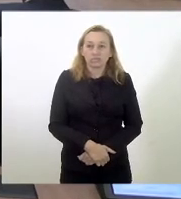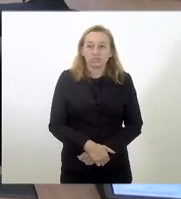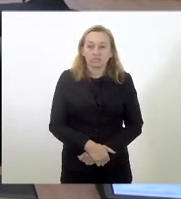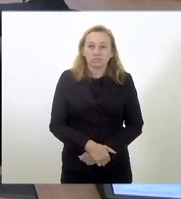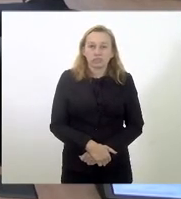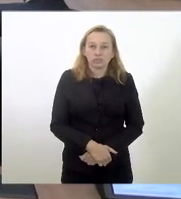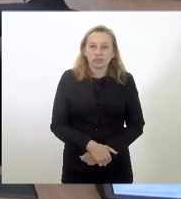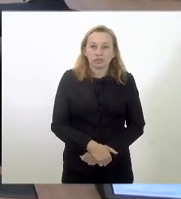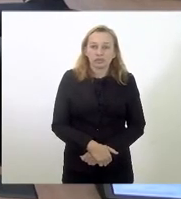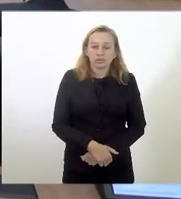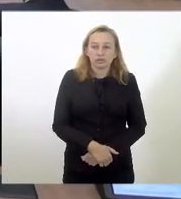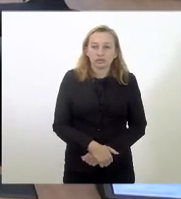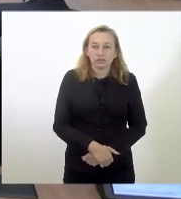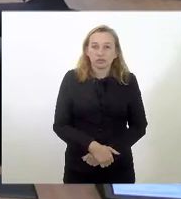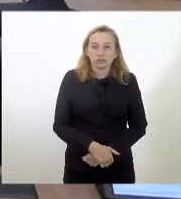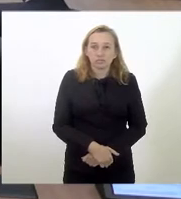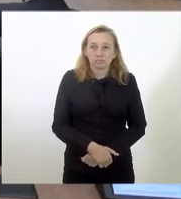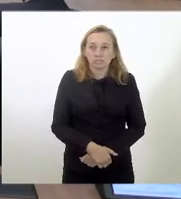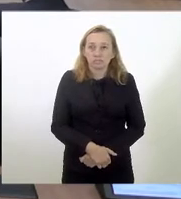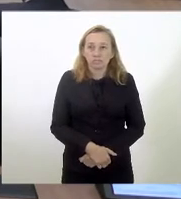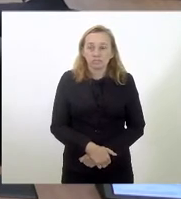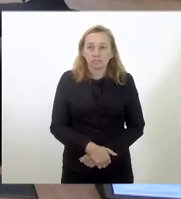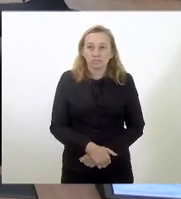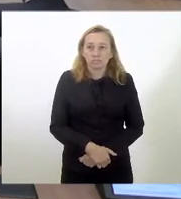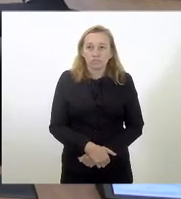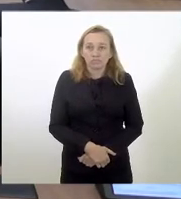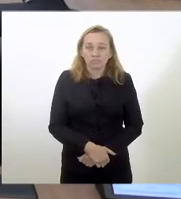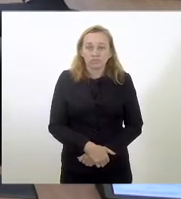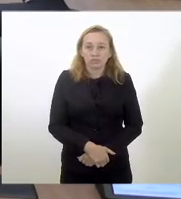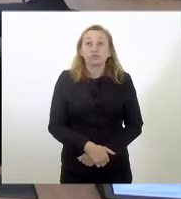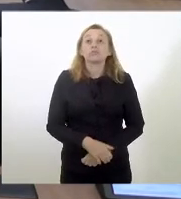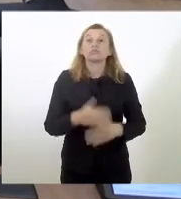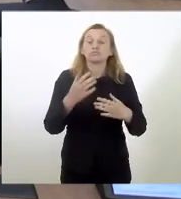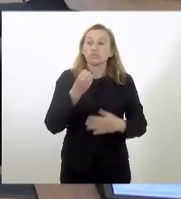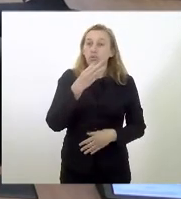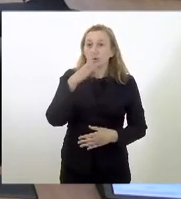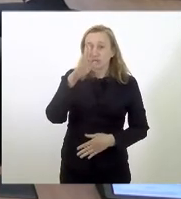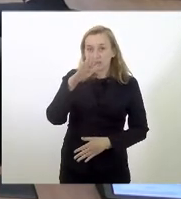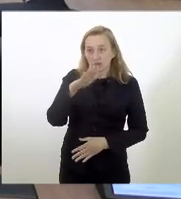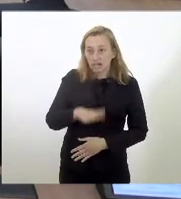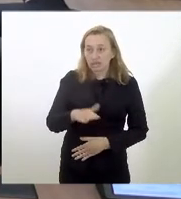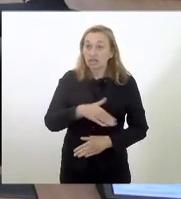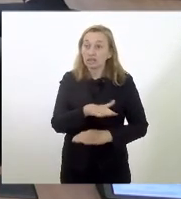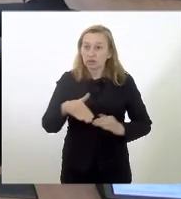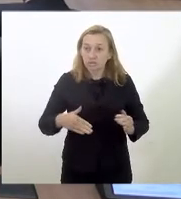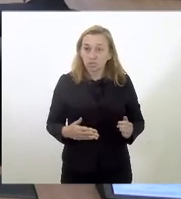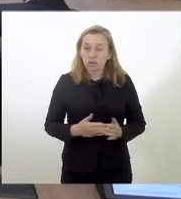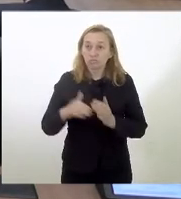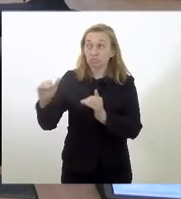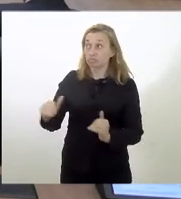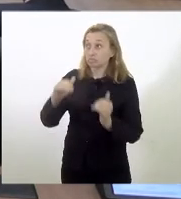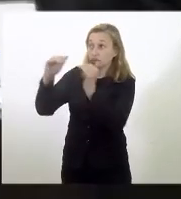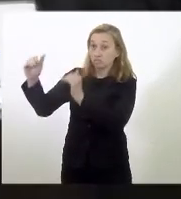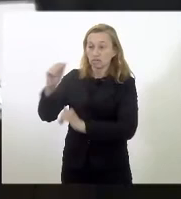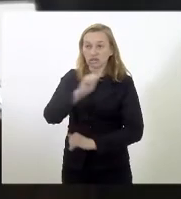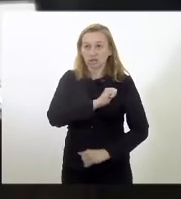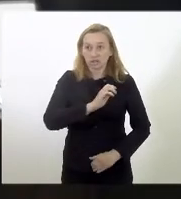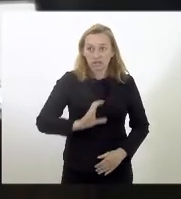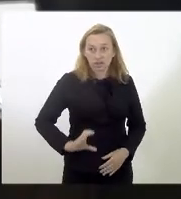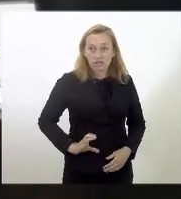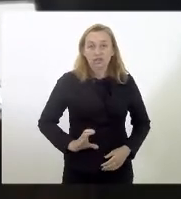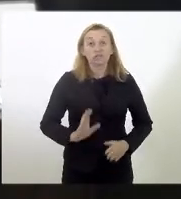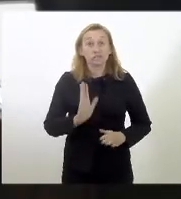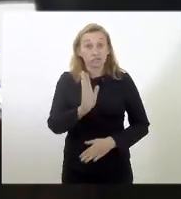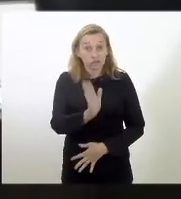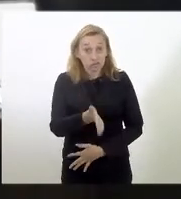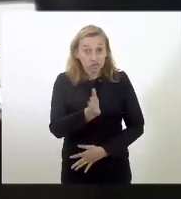Muito boa tarde a todos, excelentíssimo senhor presidente da Assembleia Legislativa, André Siciliano, a quem desde